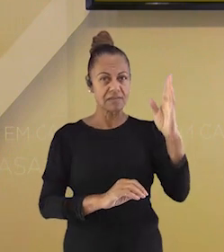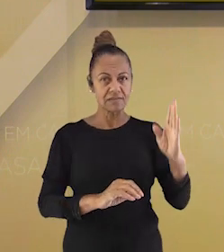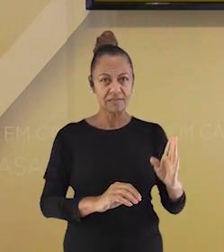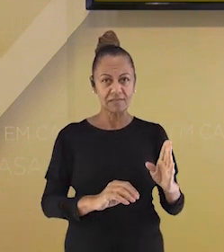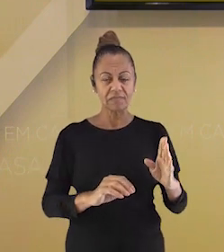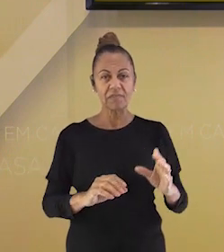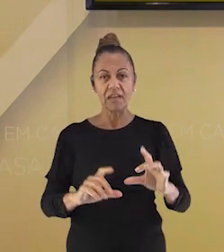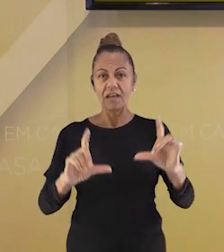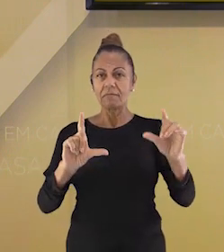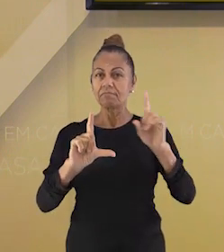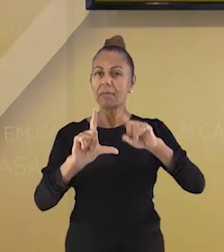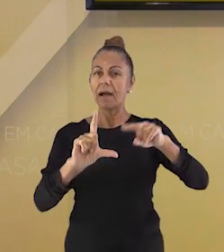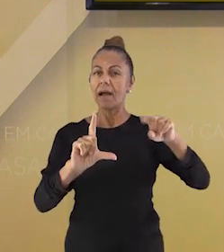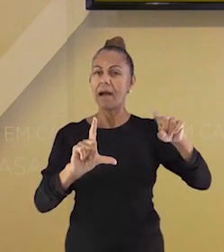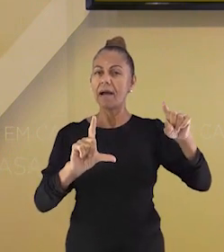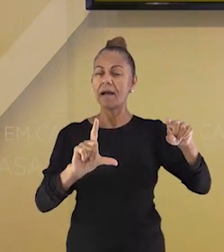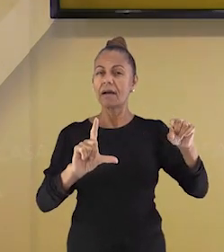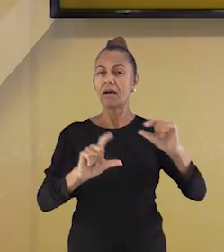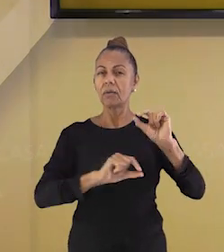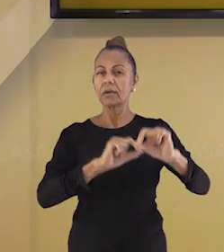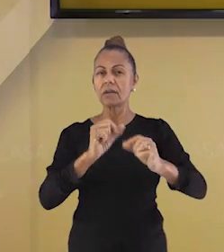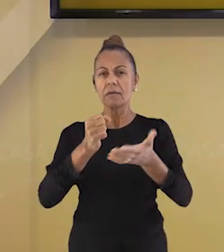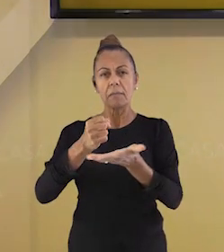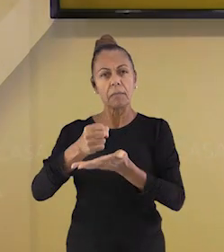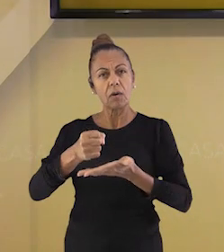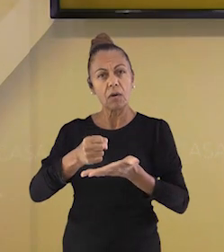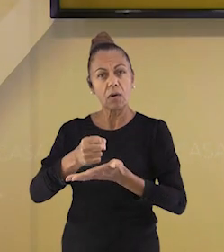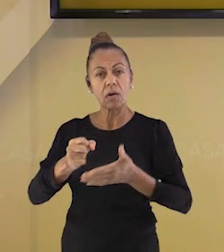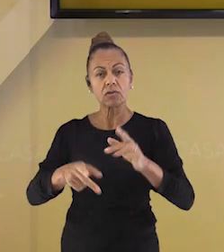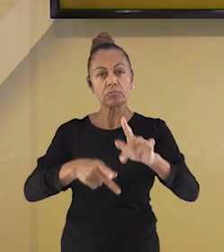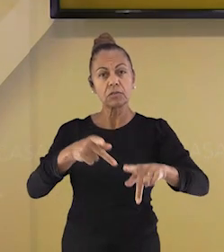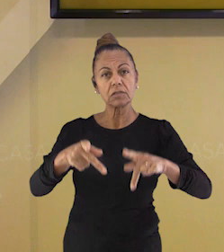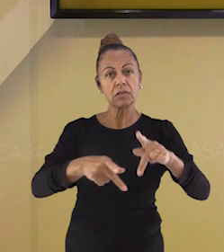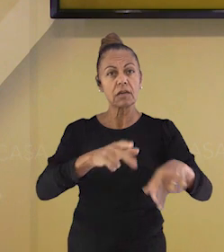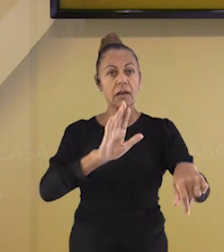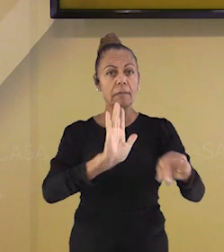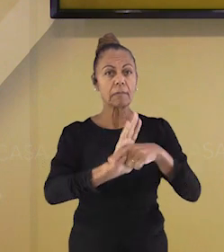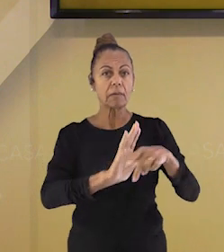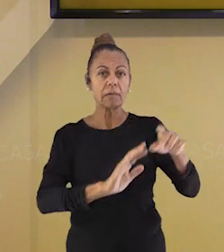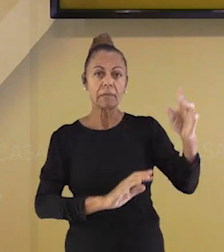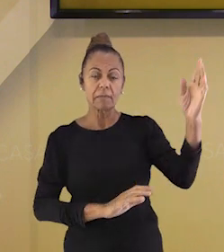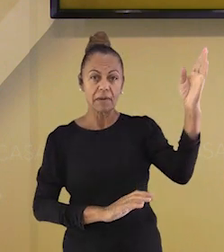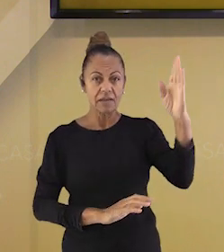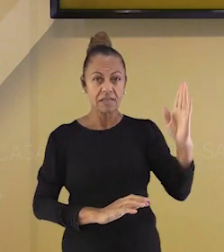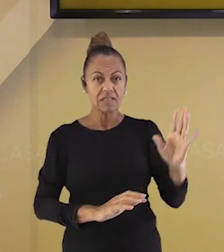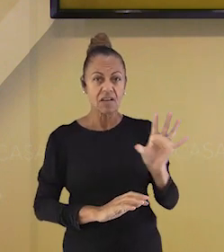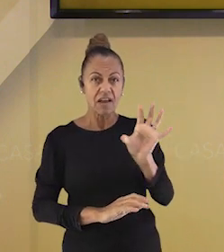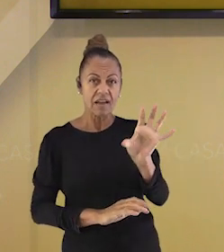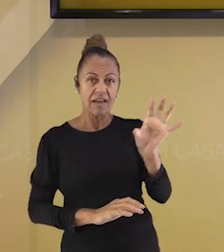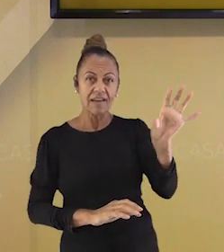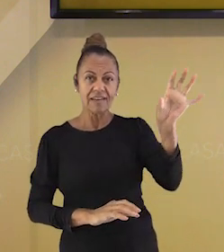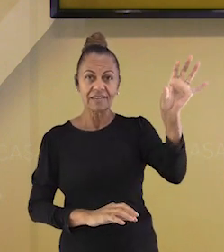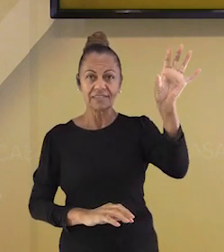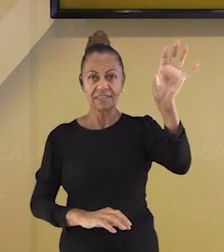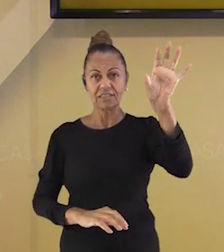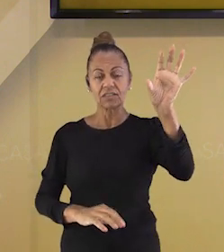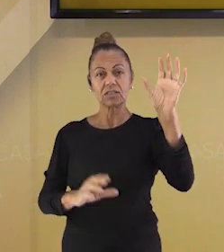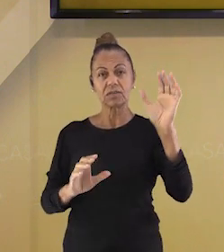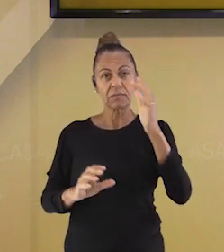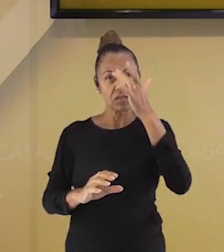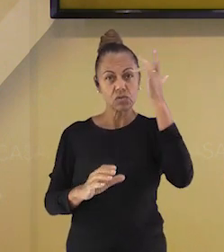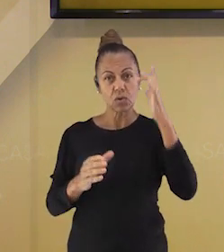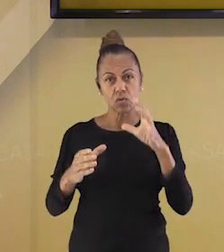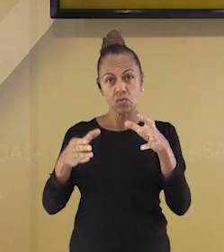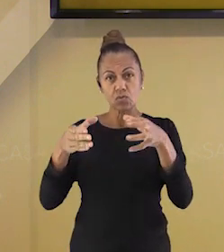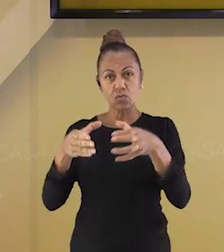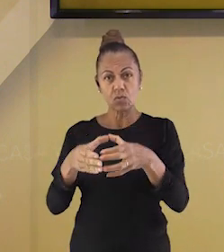as práticas do esporte no Brasil. Os dados foram ponderados com base em uma projeção da população brasileira